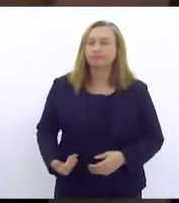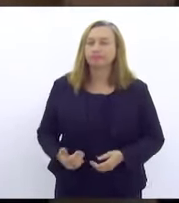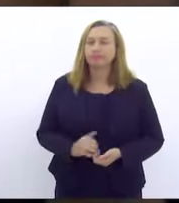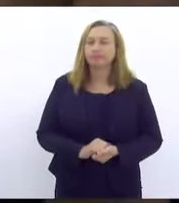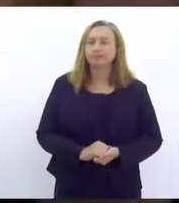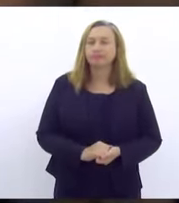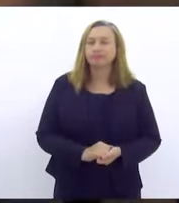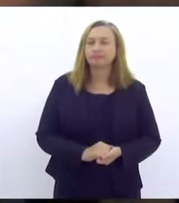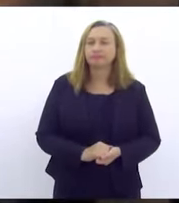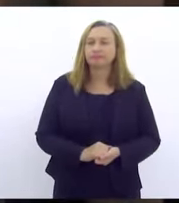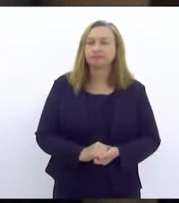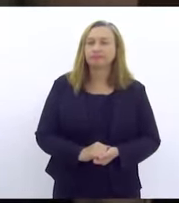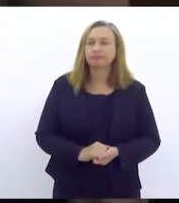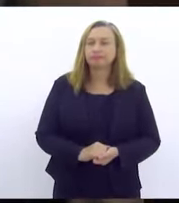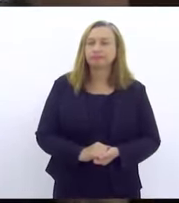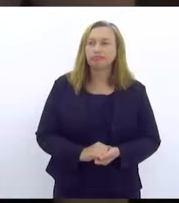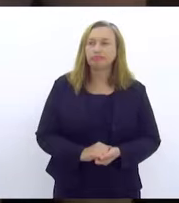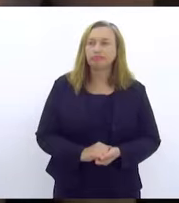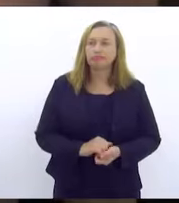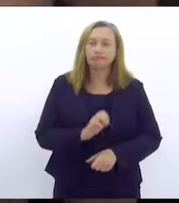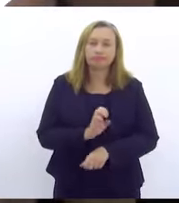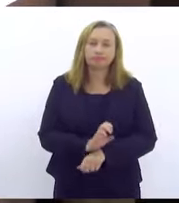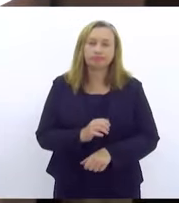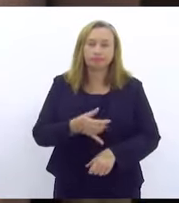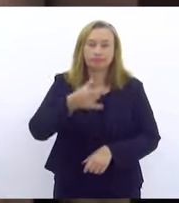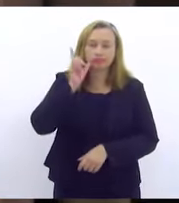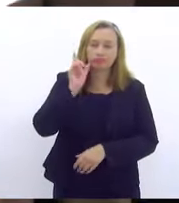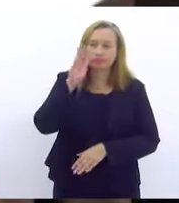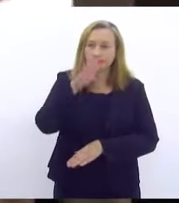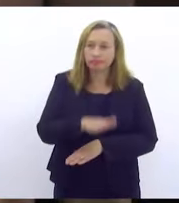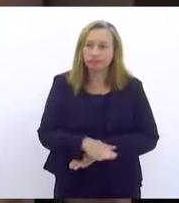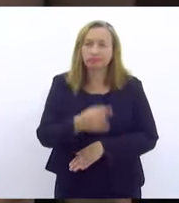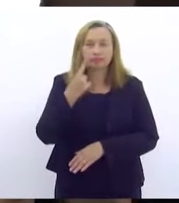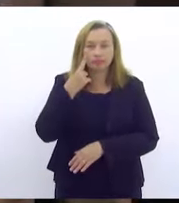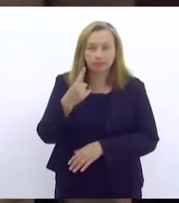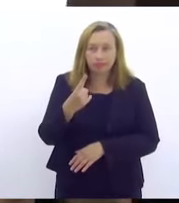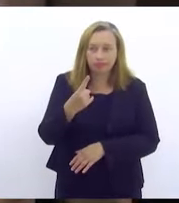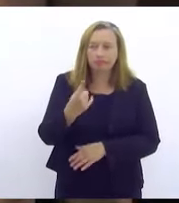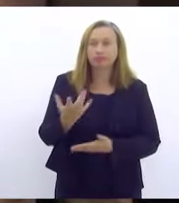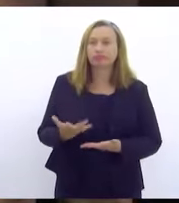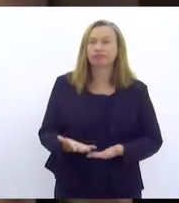colocando a cabeça deles a prêmio aqui no Estado. Ontem à tarde, nós já vimos a